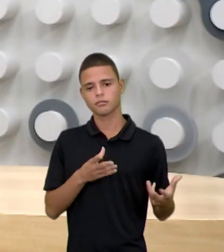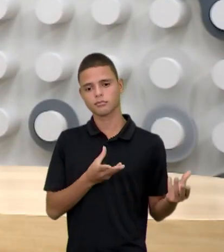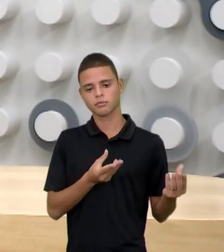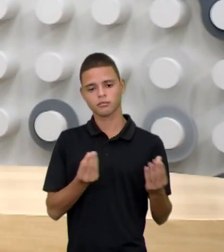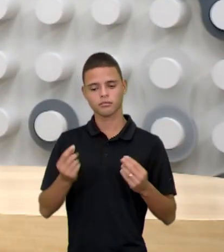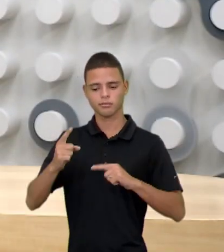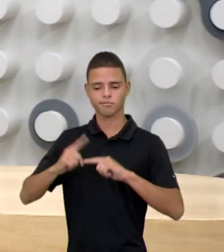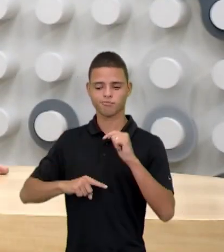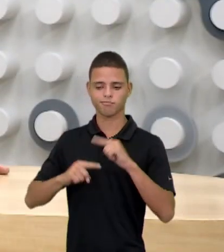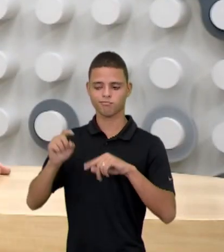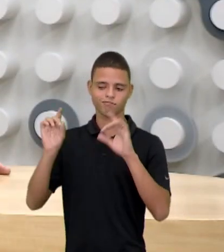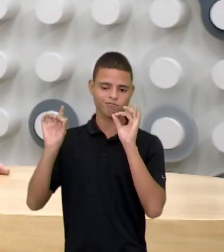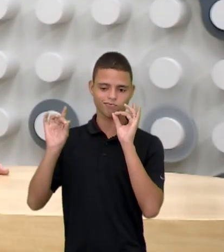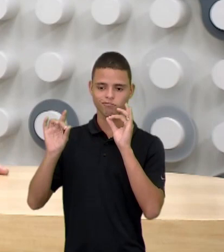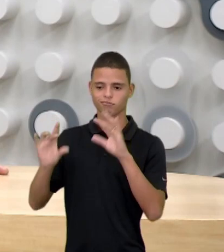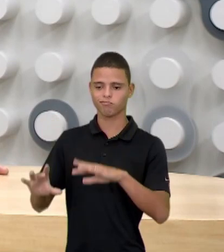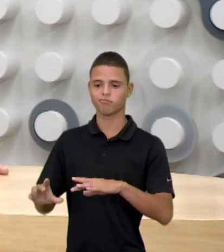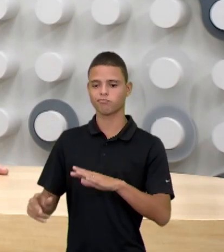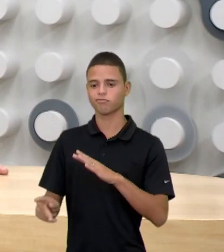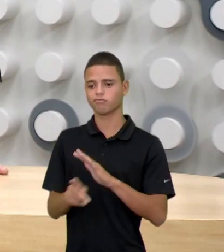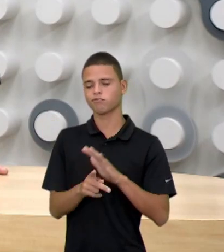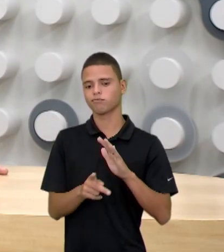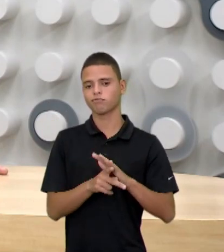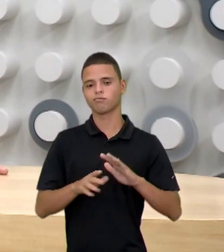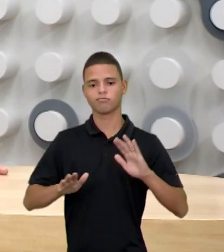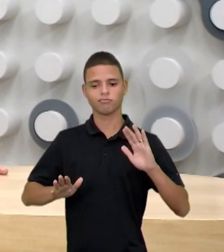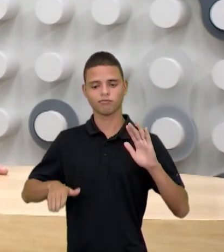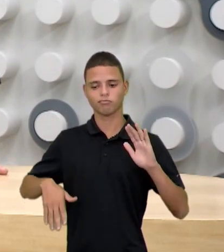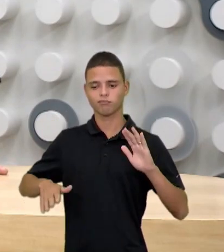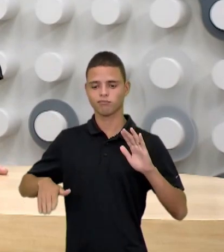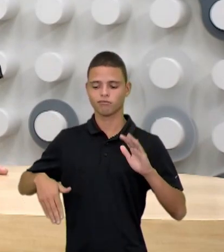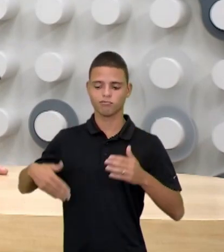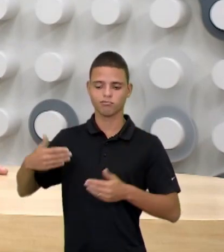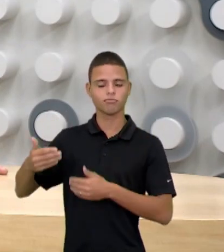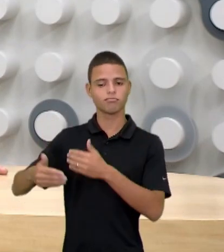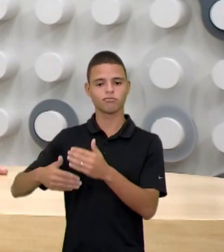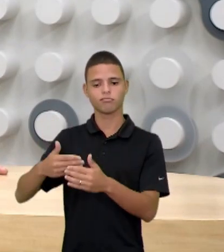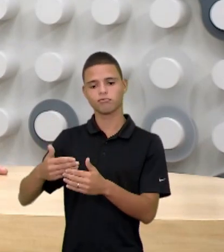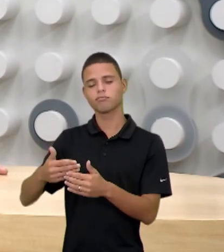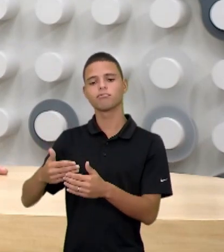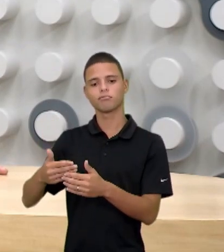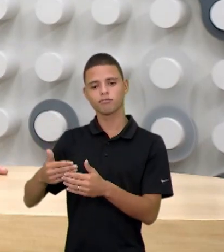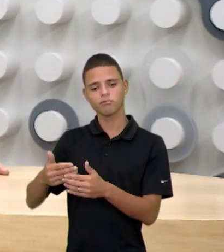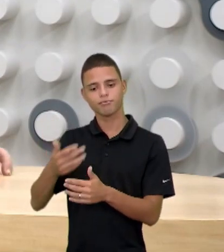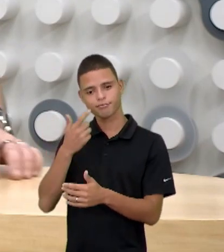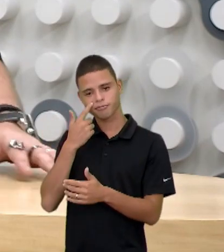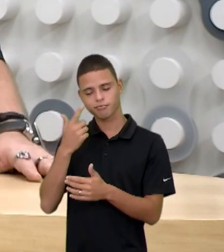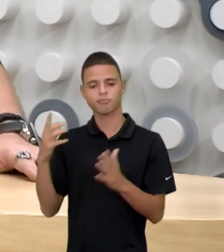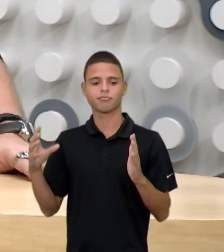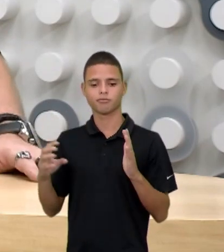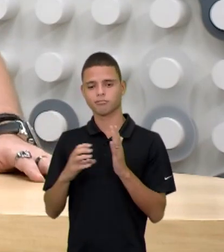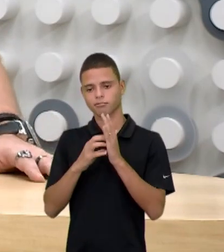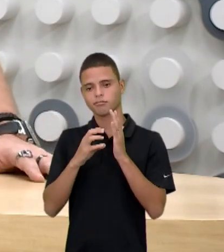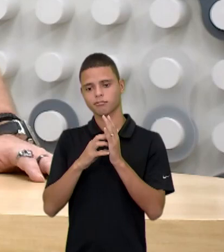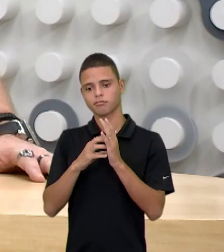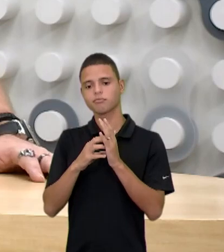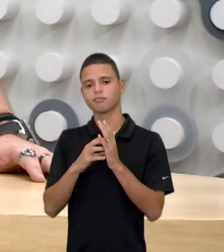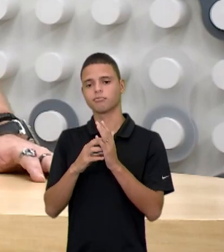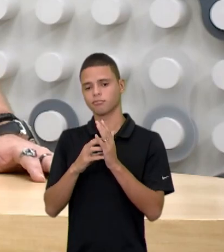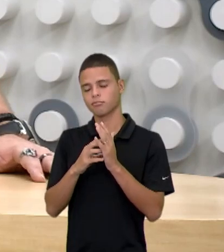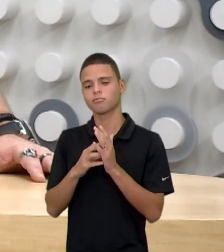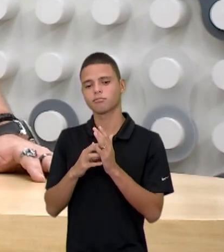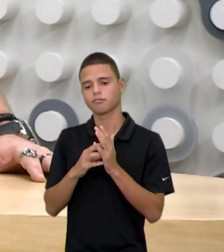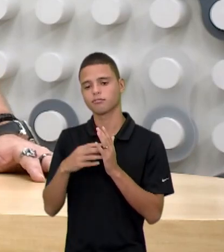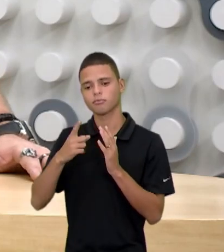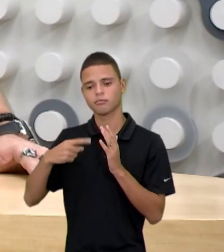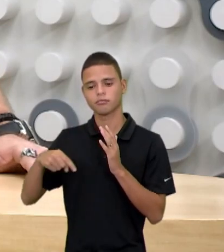aí jogados aí na praia, acumulados aí com o passar do tempo. Então veja essa interferência, né, geológica que